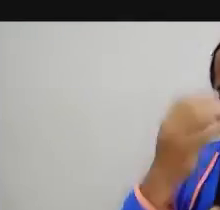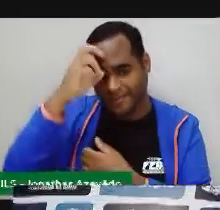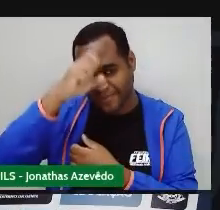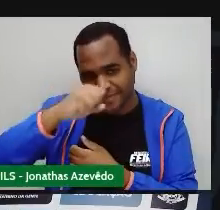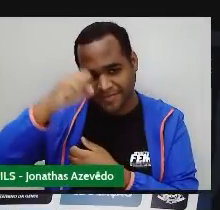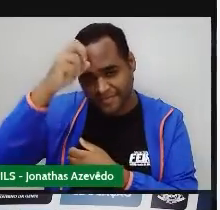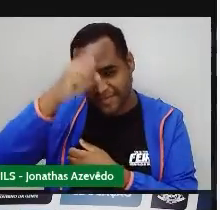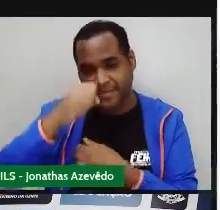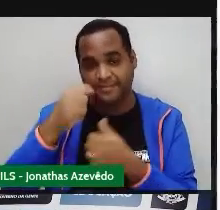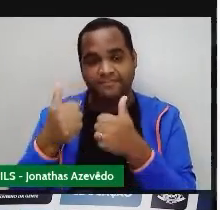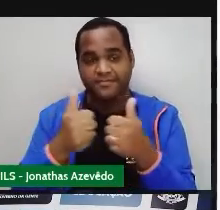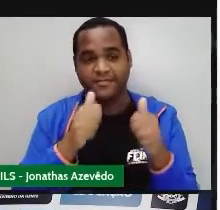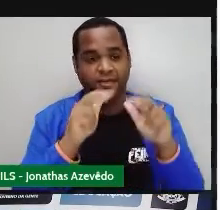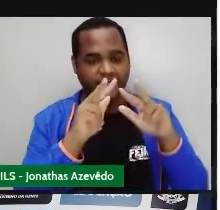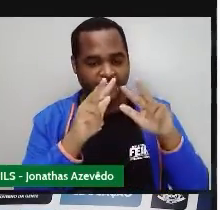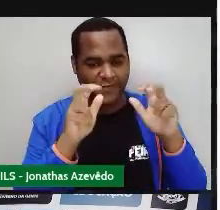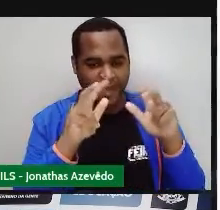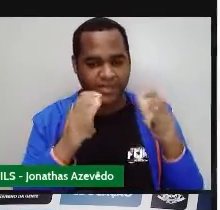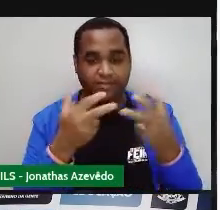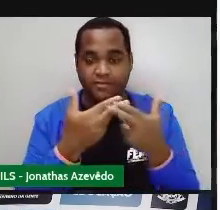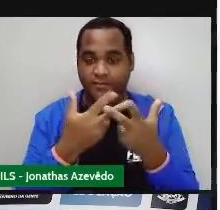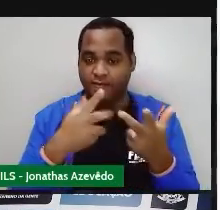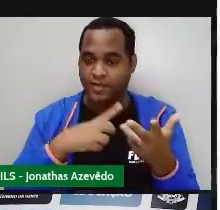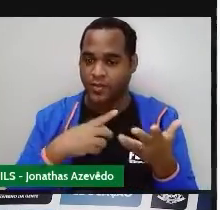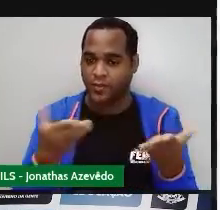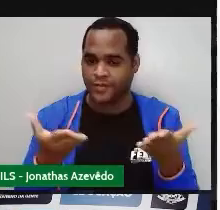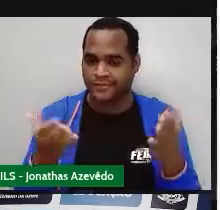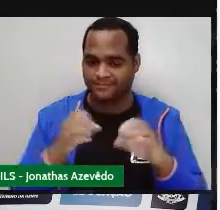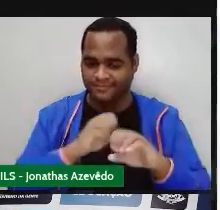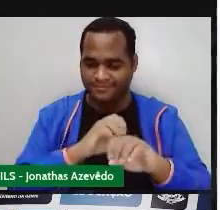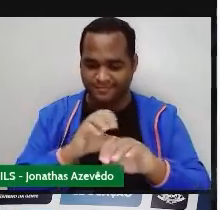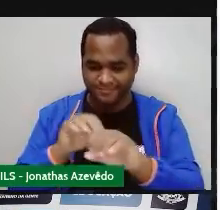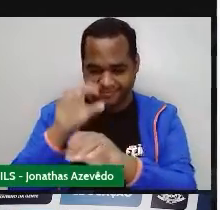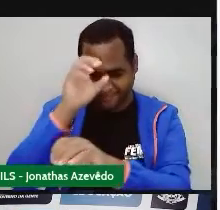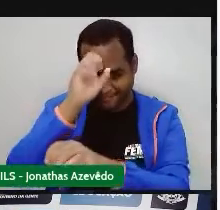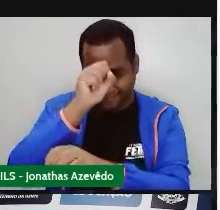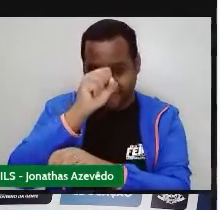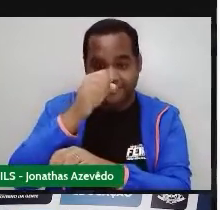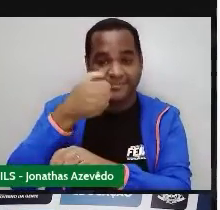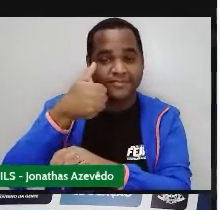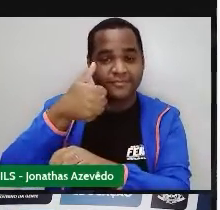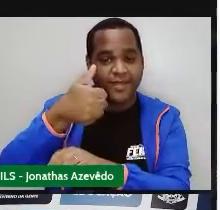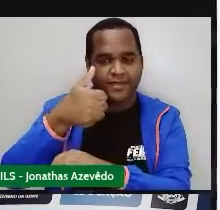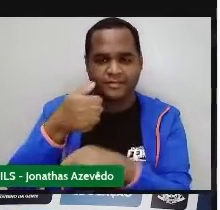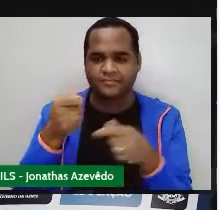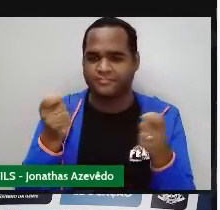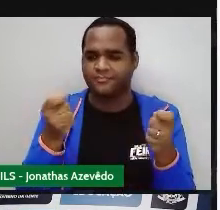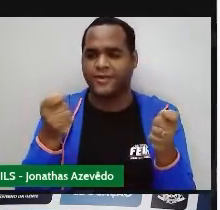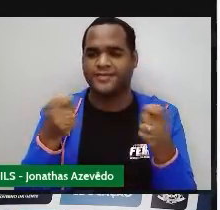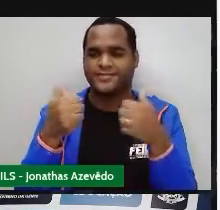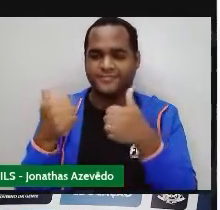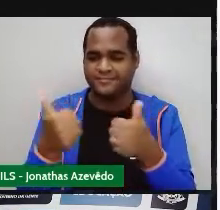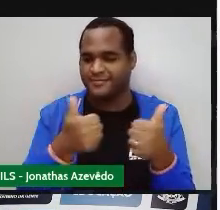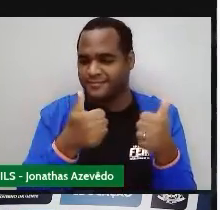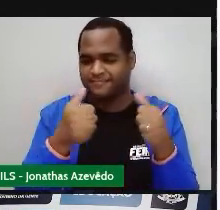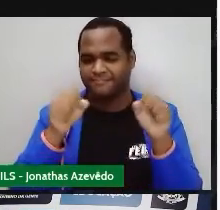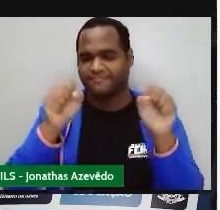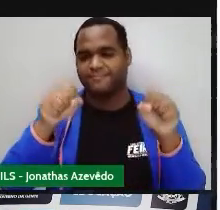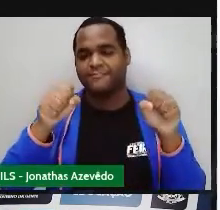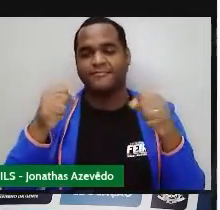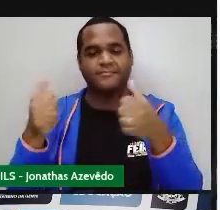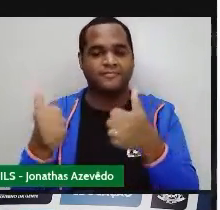o conteúdo o tema dessa nossa aula pois bem né